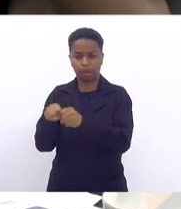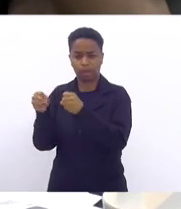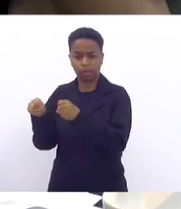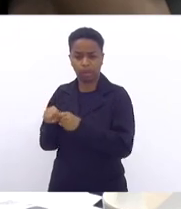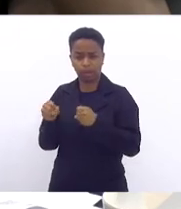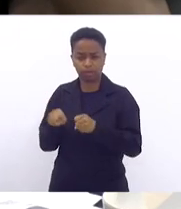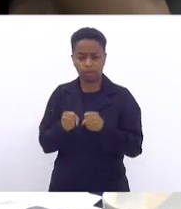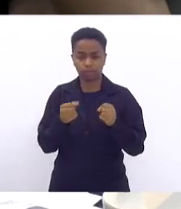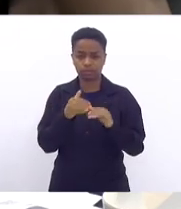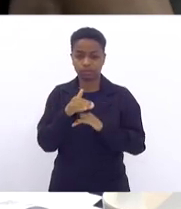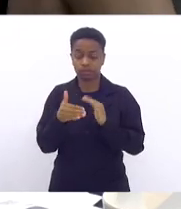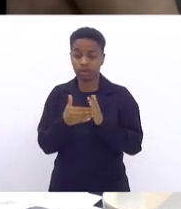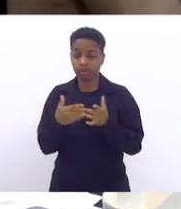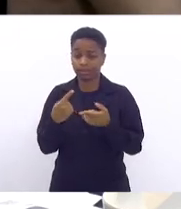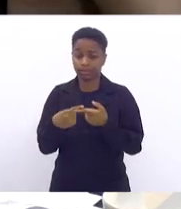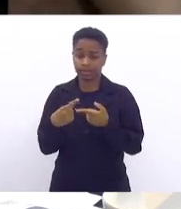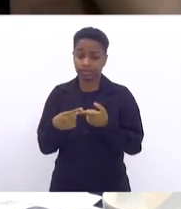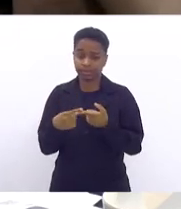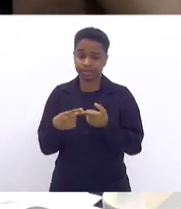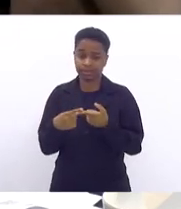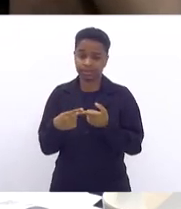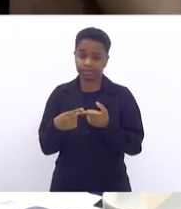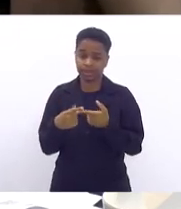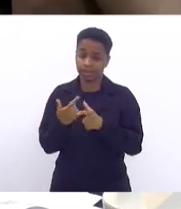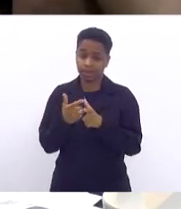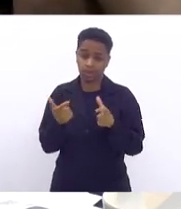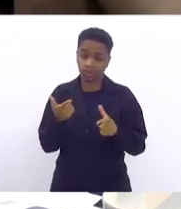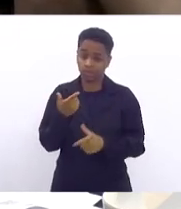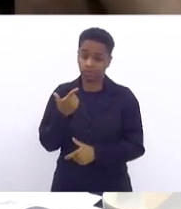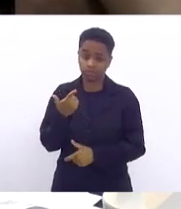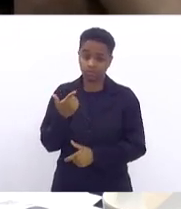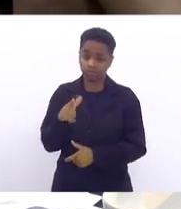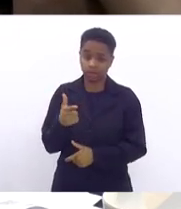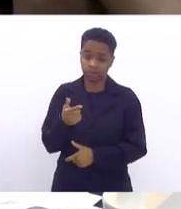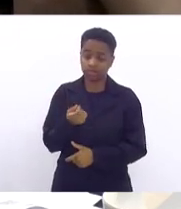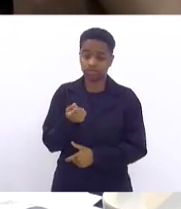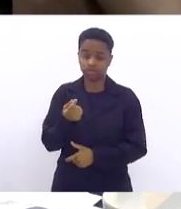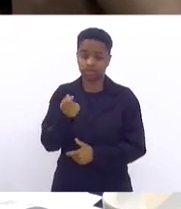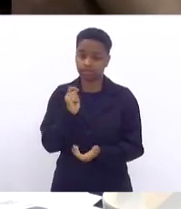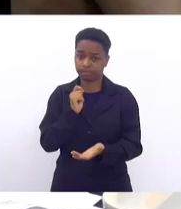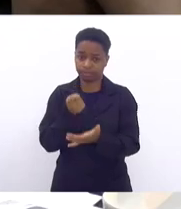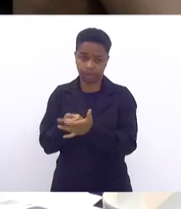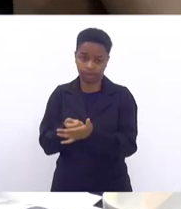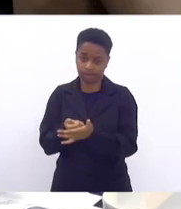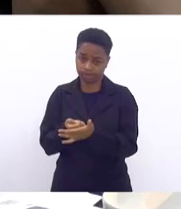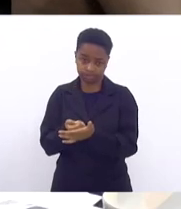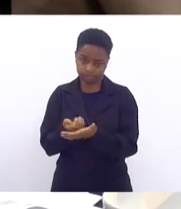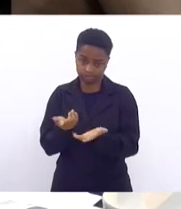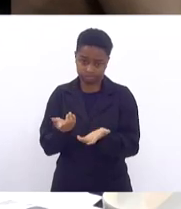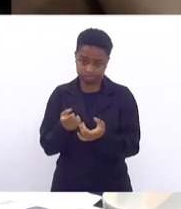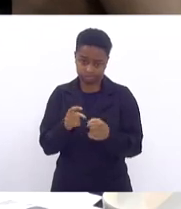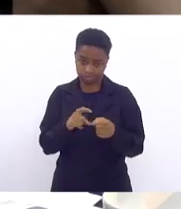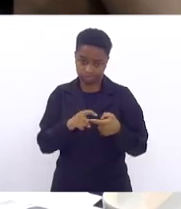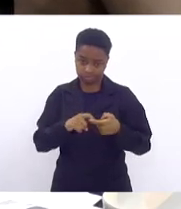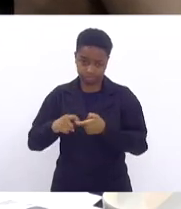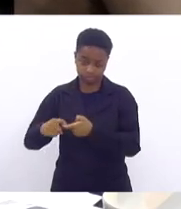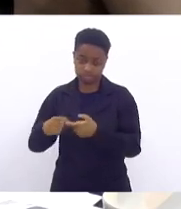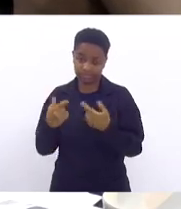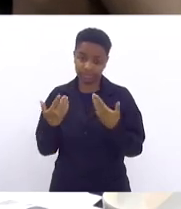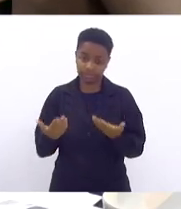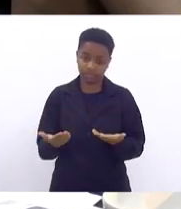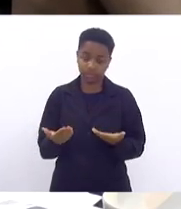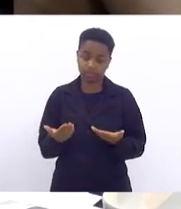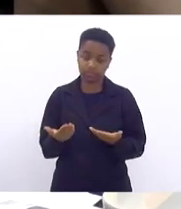etc., porque ninguém, uma parte não tem dinheiro para pagar a maioria, a retirada, etc., etc.